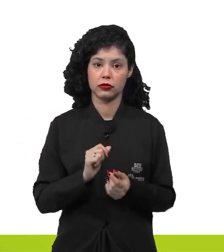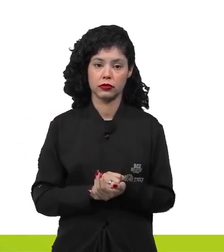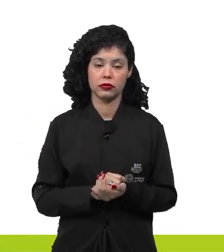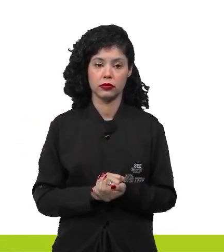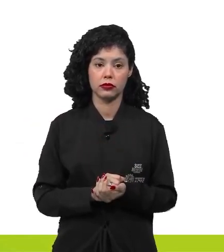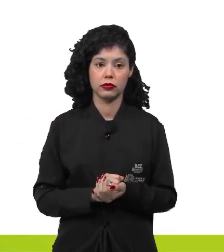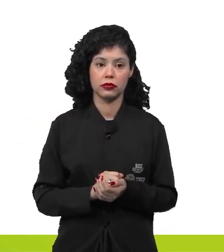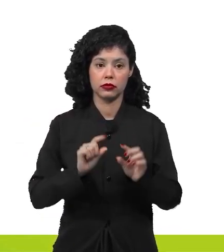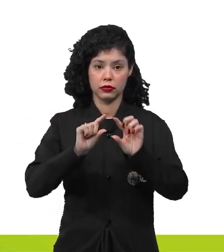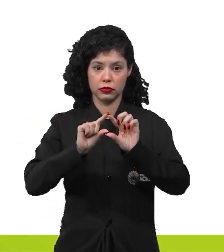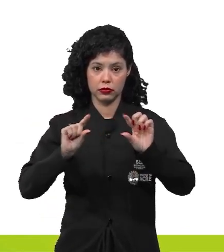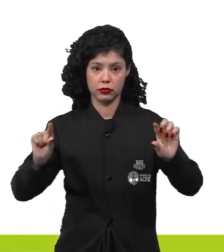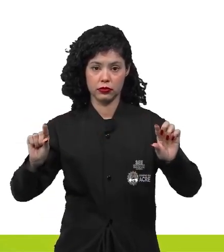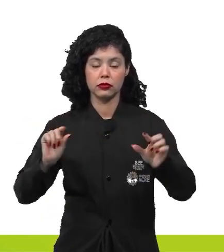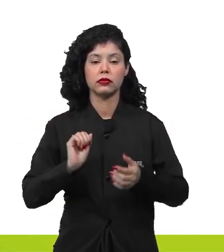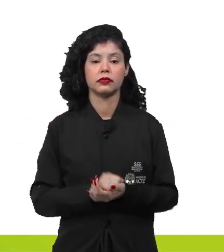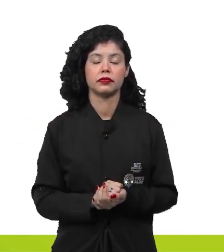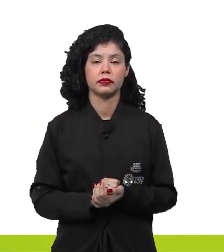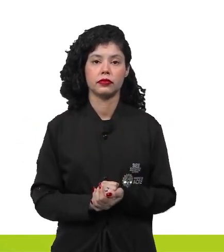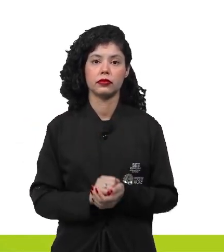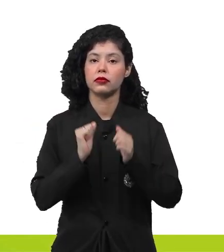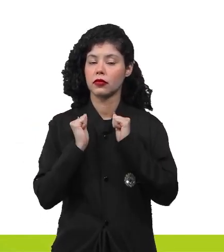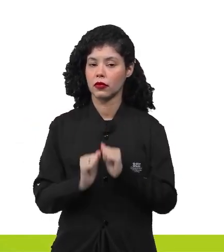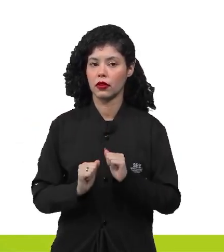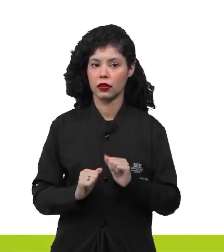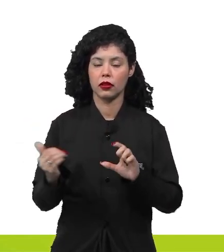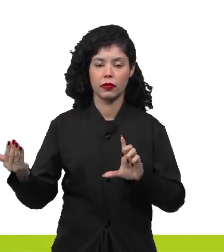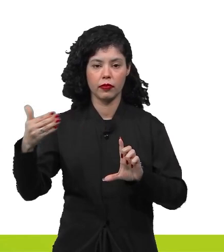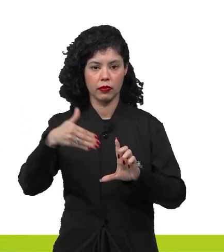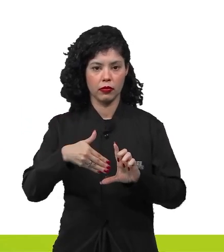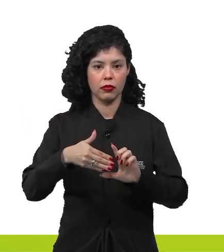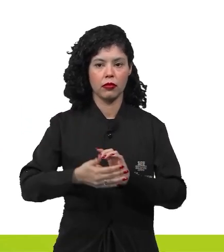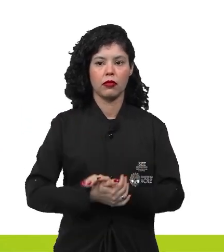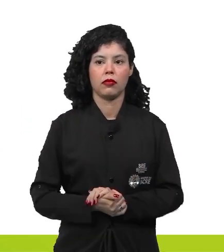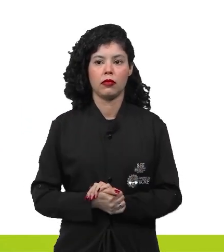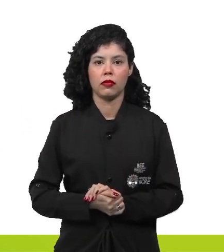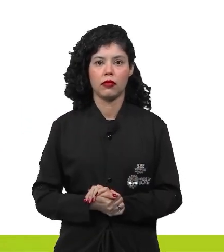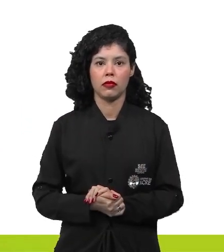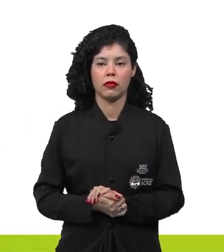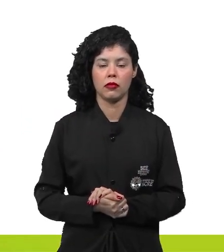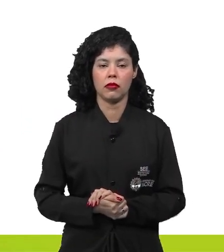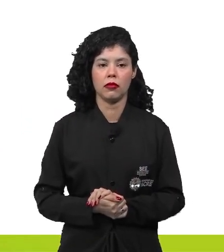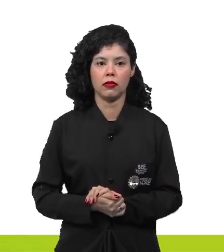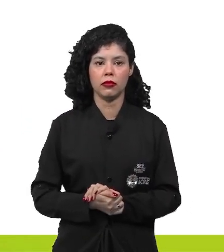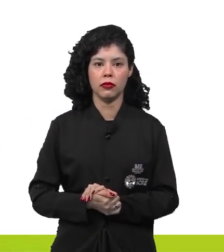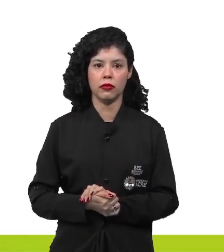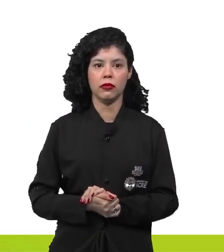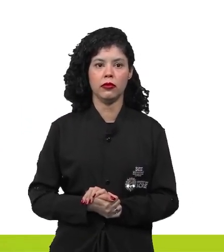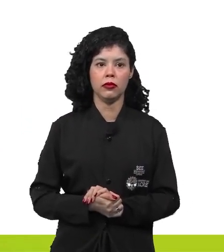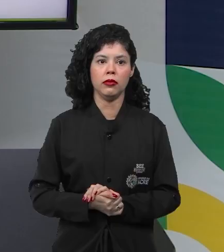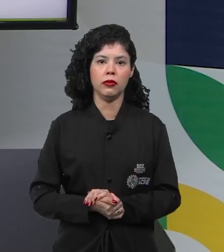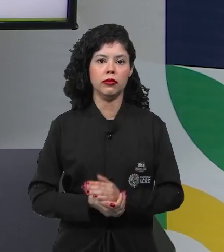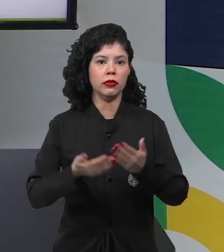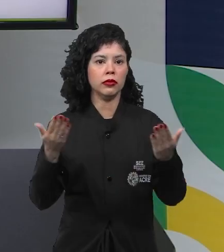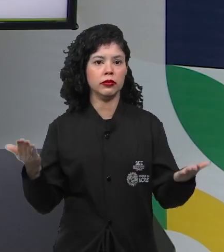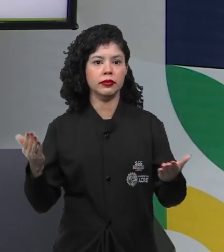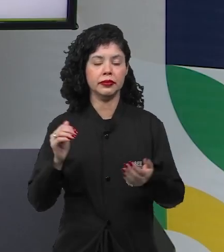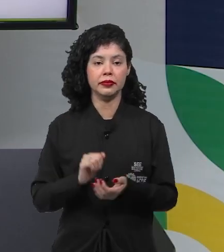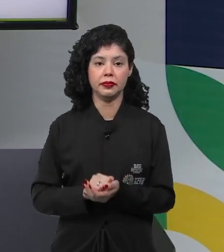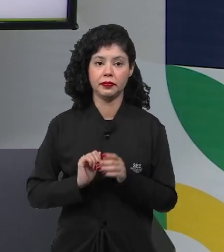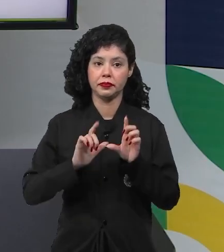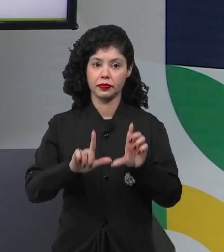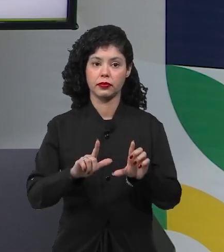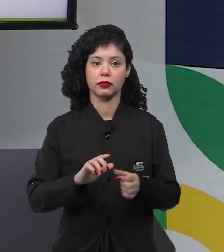um endereço de e-mail que vocês podem estar, né, aí acessando. Então, esse é o pôster